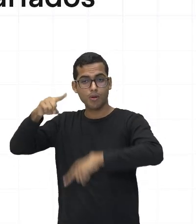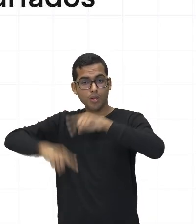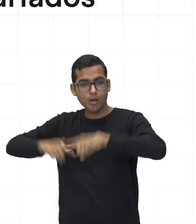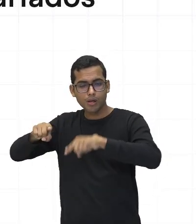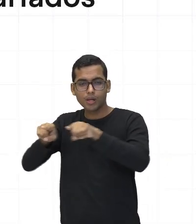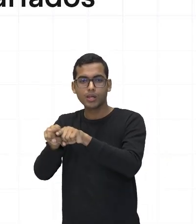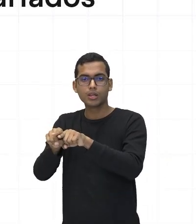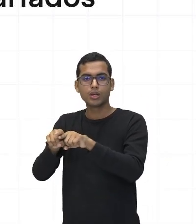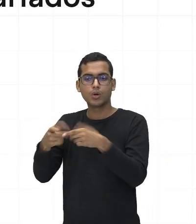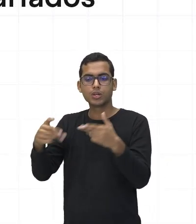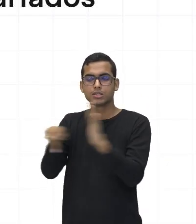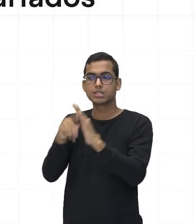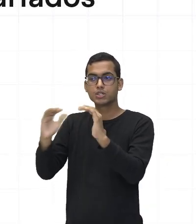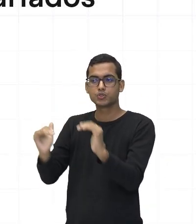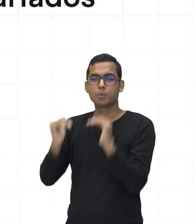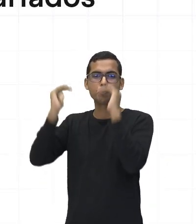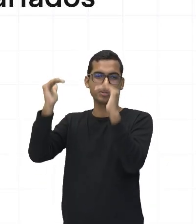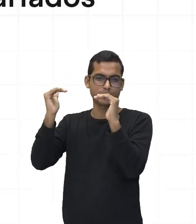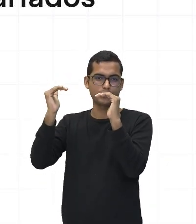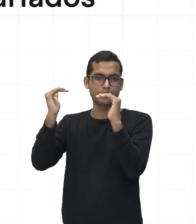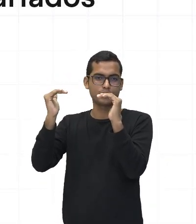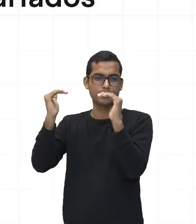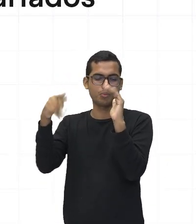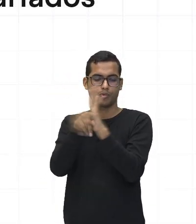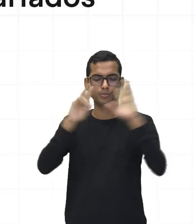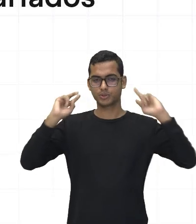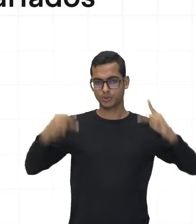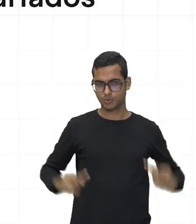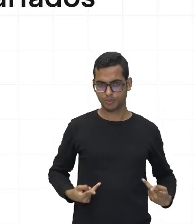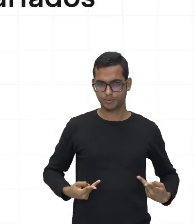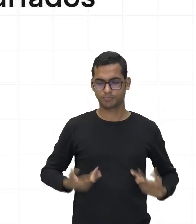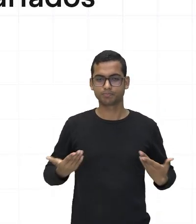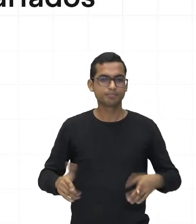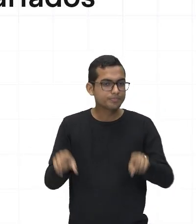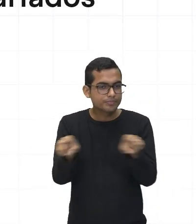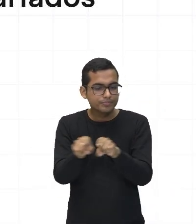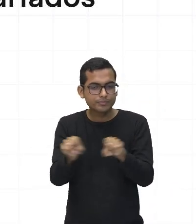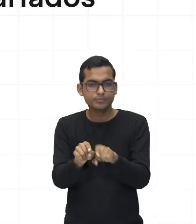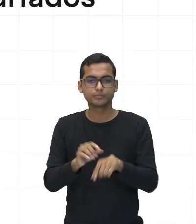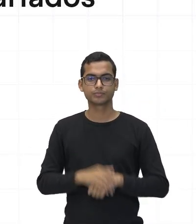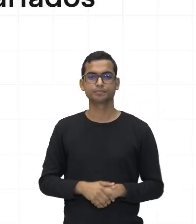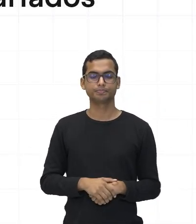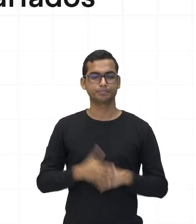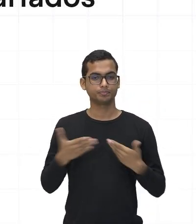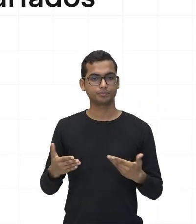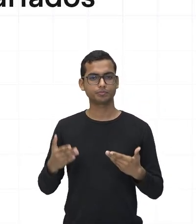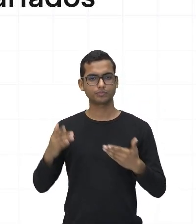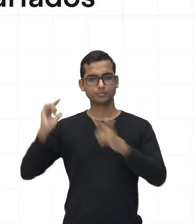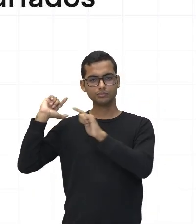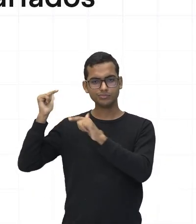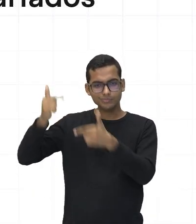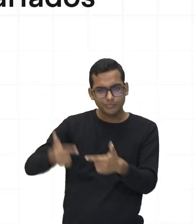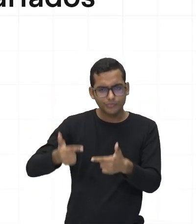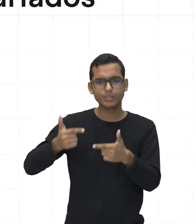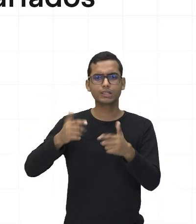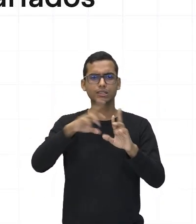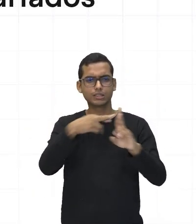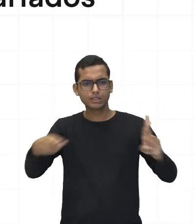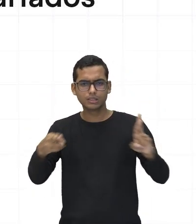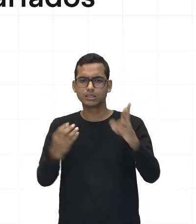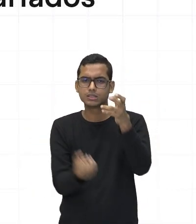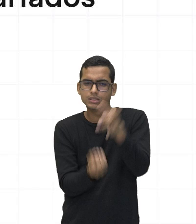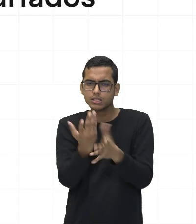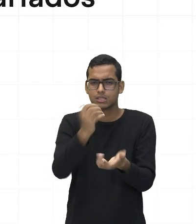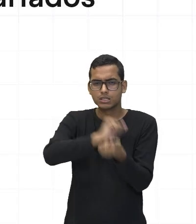que é maior que o próprio ser humano. Por mais que os sistemas e tradições religiosas elaborem e adaptem